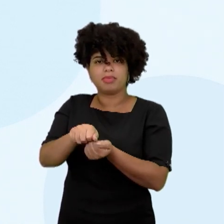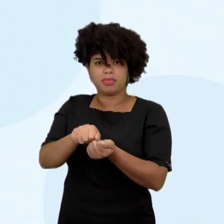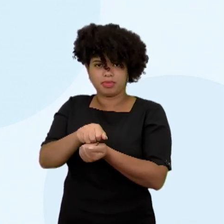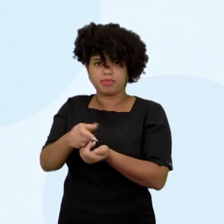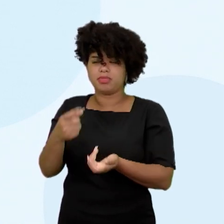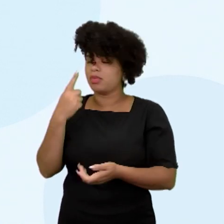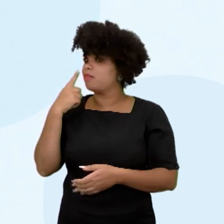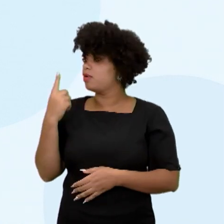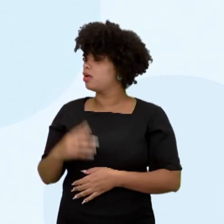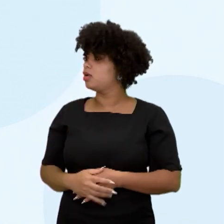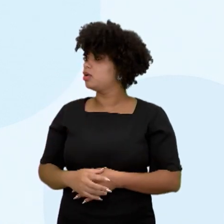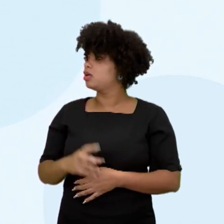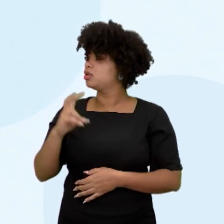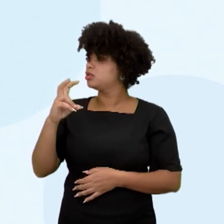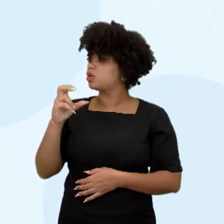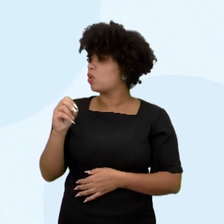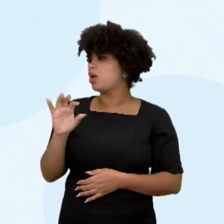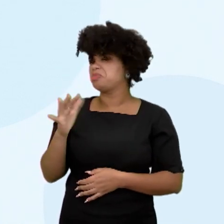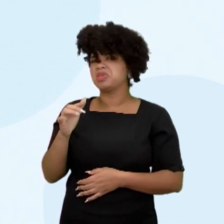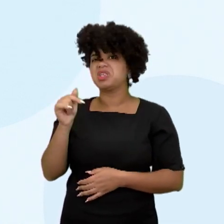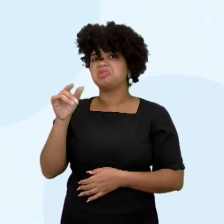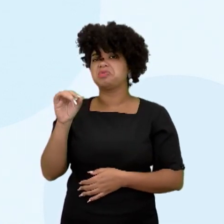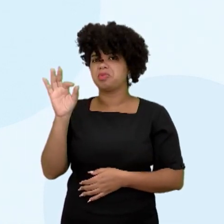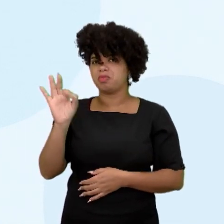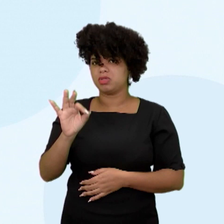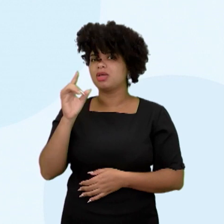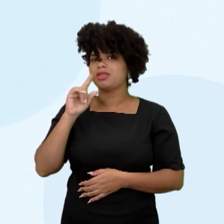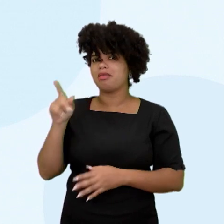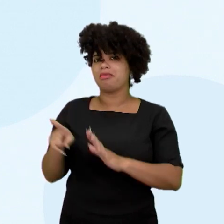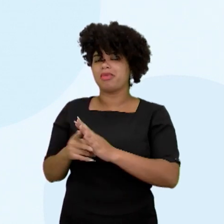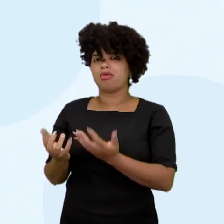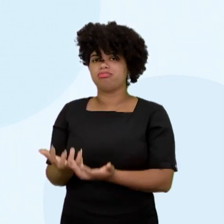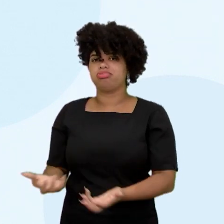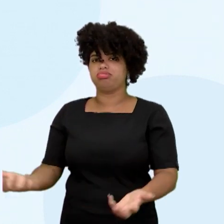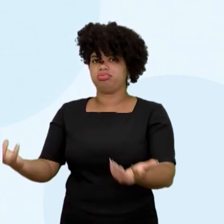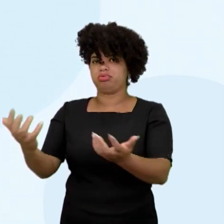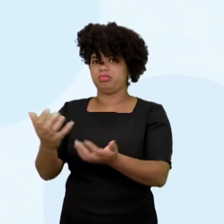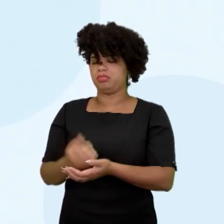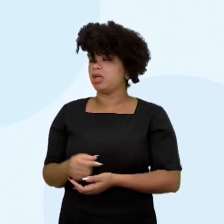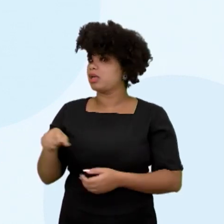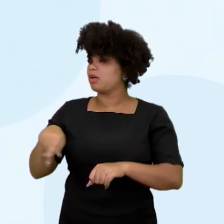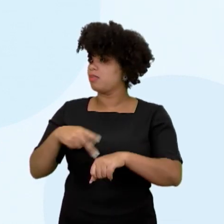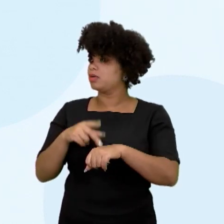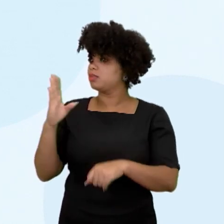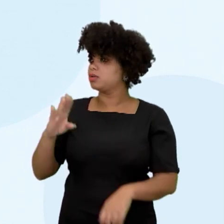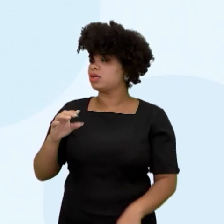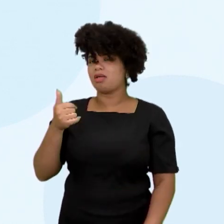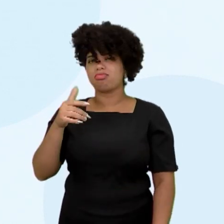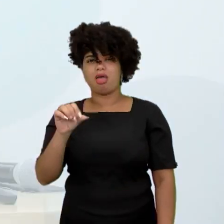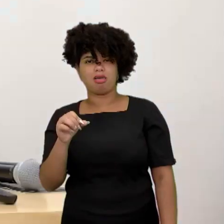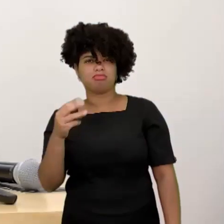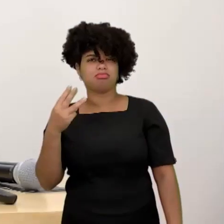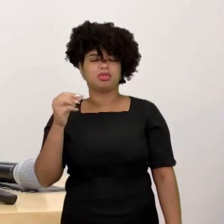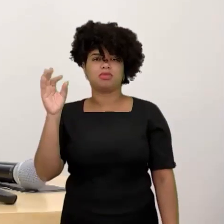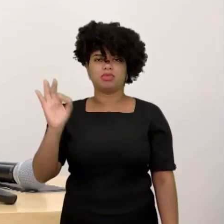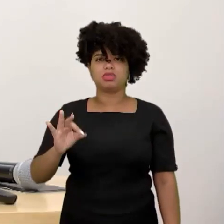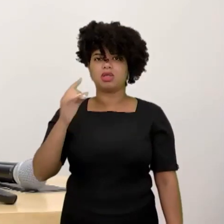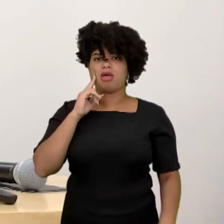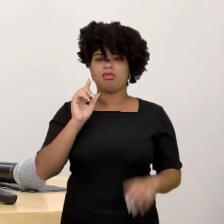de 50% a 70% do uso da terra em pastagens. Né? O Brasil está entre 10% a 30%, também é um dos